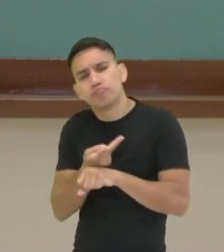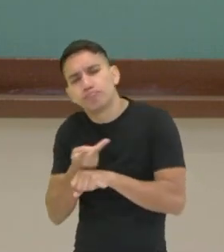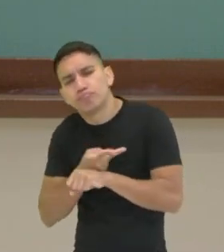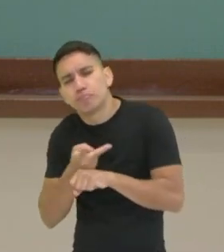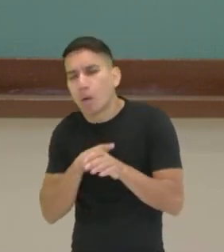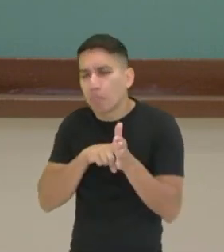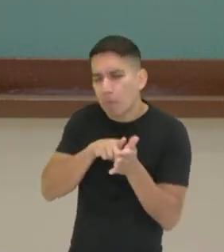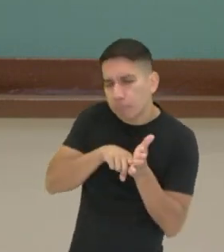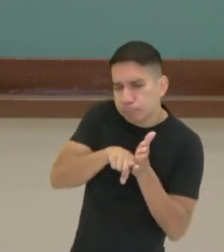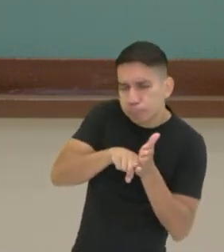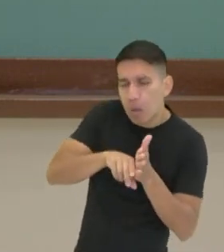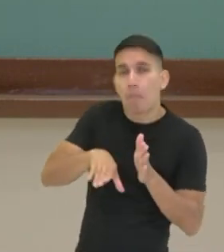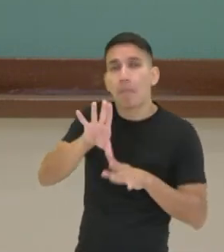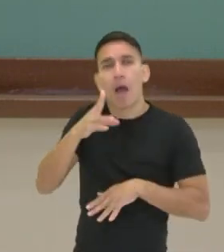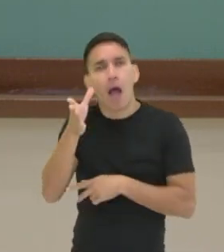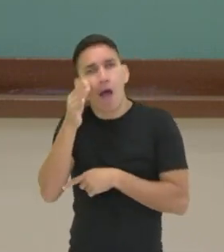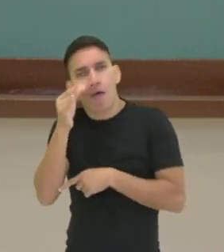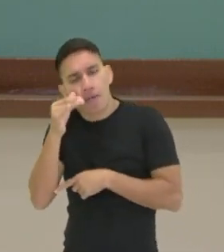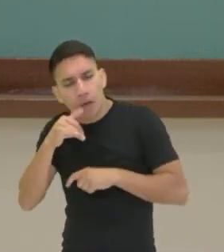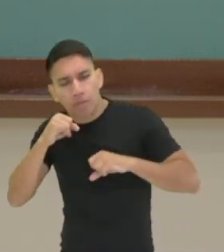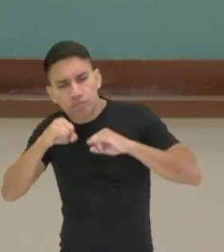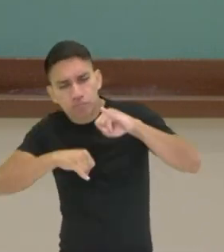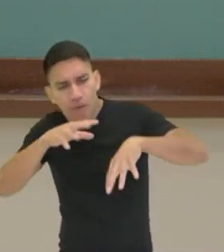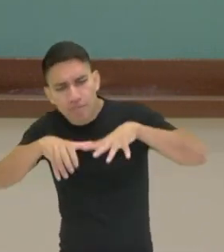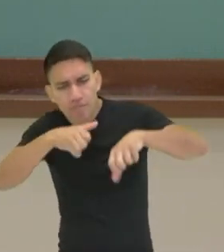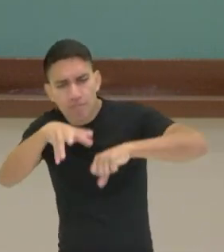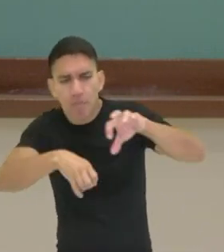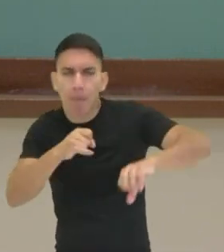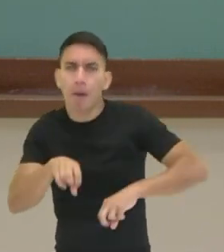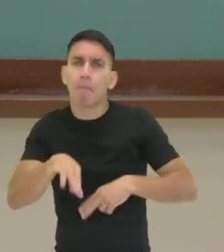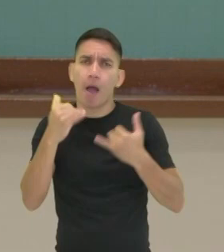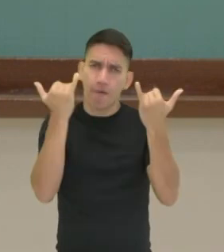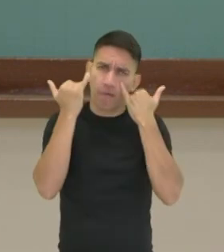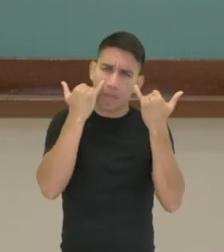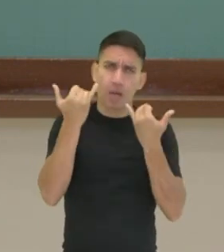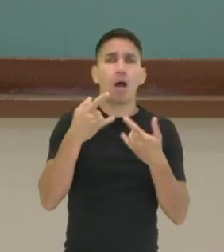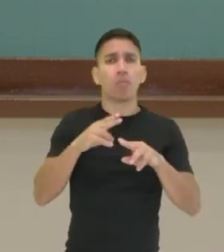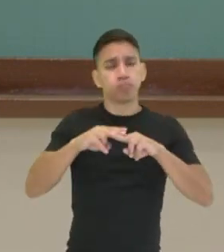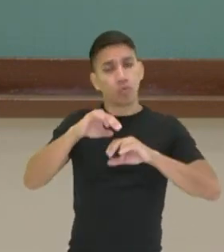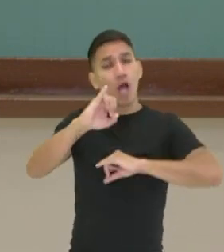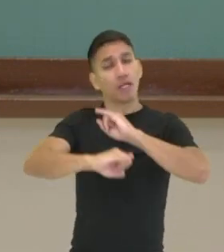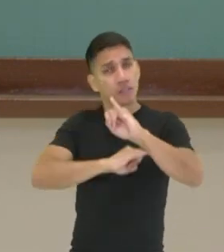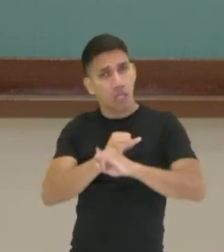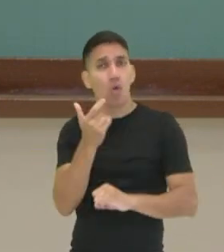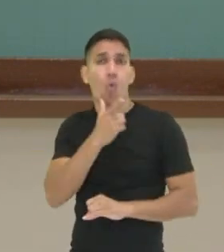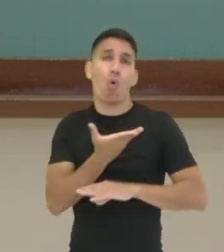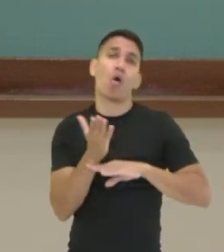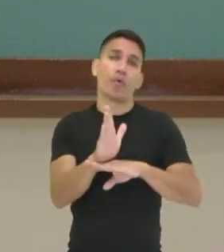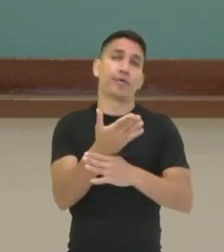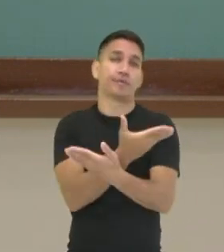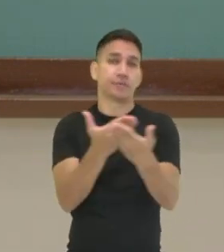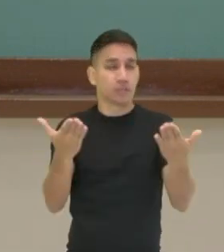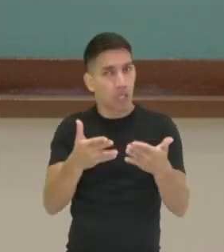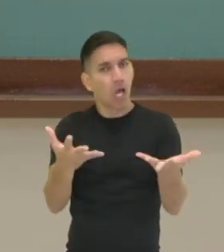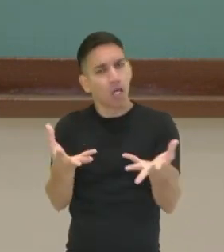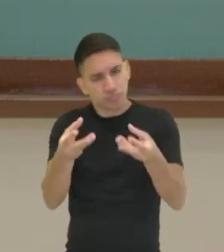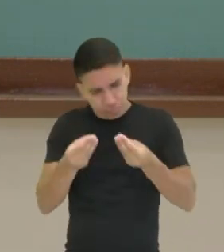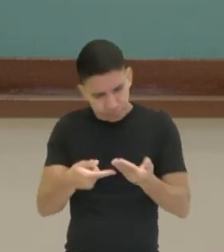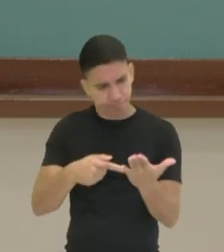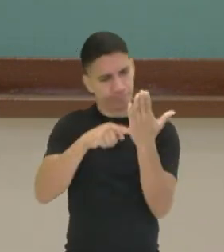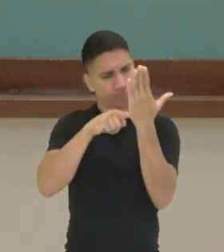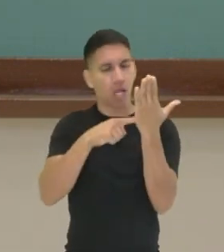a internet está aí para ser utilizada de uma maneira bastante consciente, a seu favor, traga informações